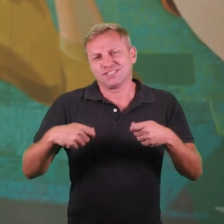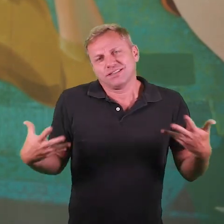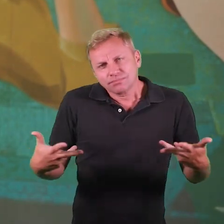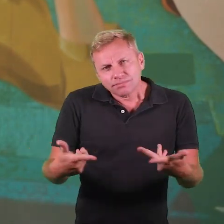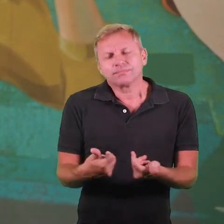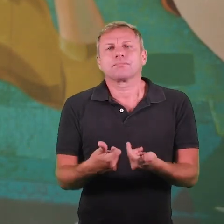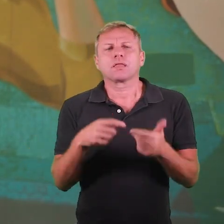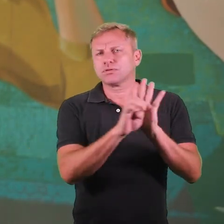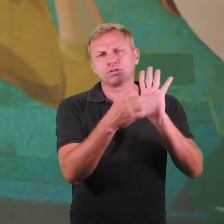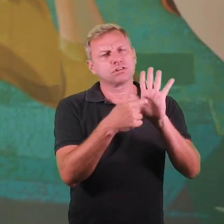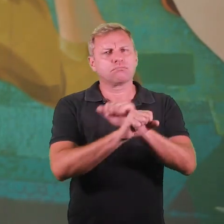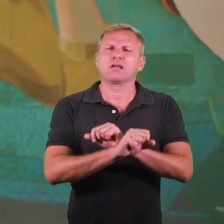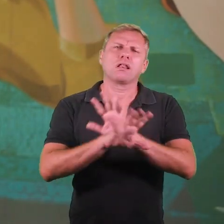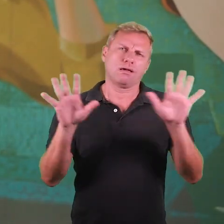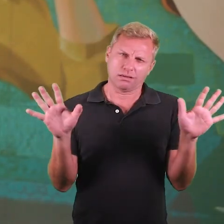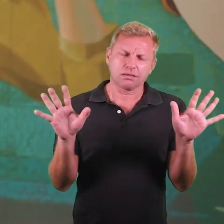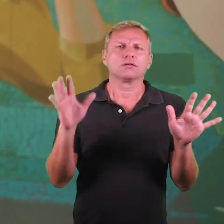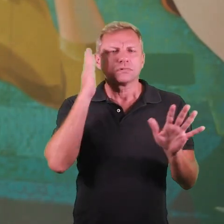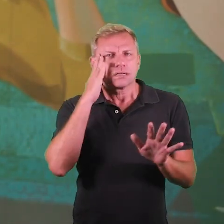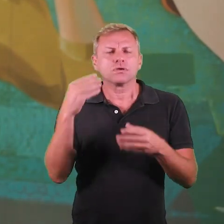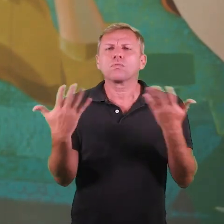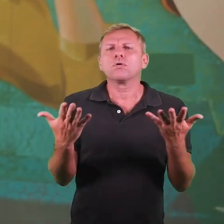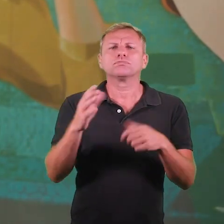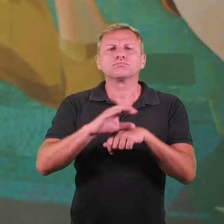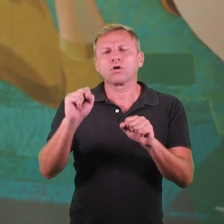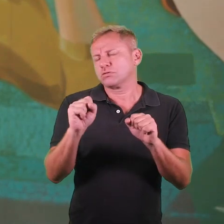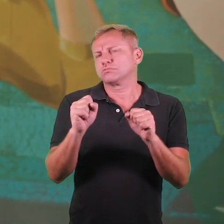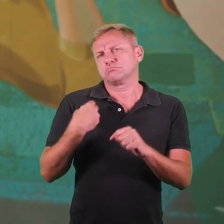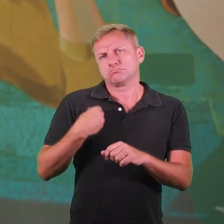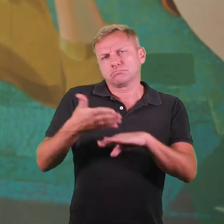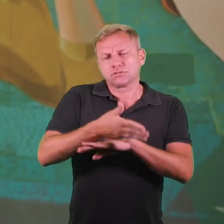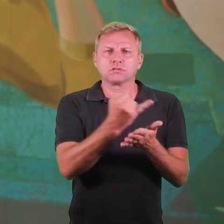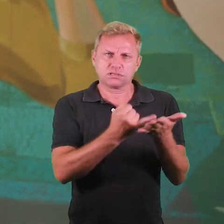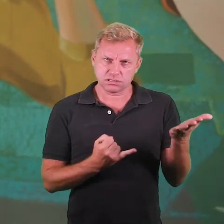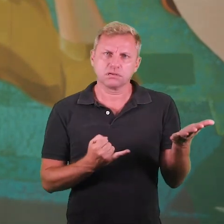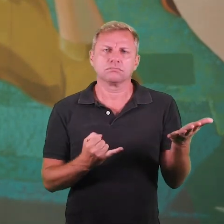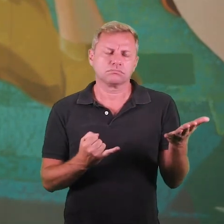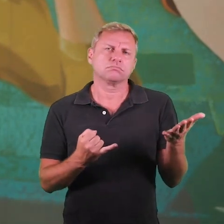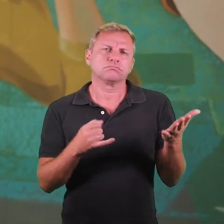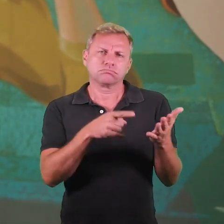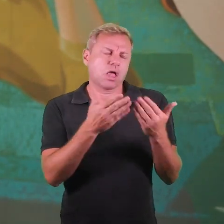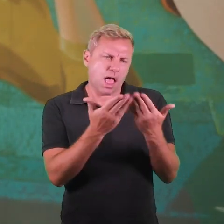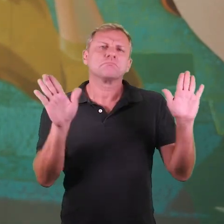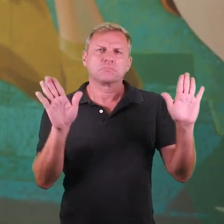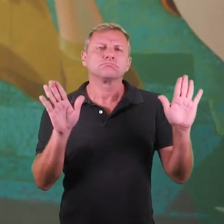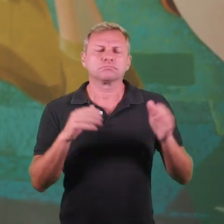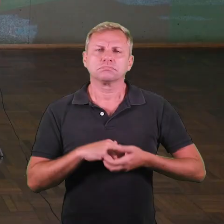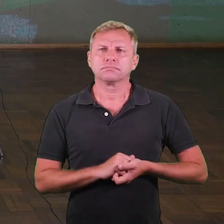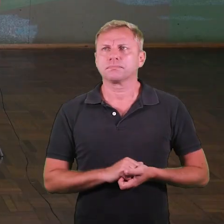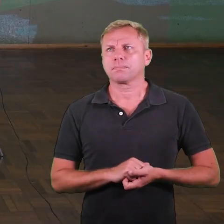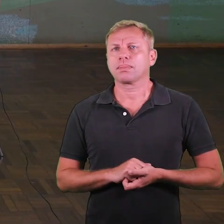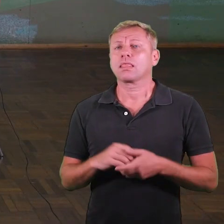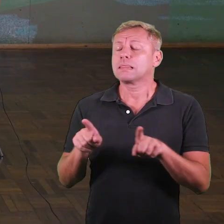aprimoradas, mas o edital é bem claro quanto à abrangência, né? A possibilidade de inscrição. Ela é bem aberta nesse sentido.